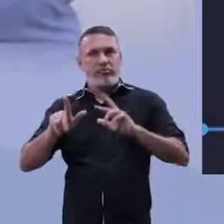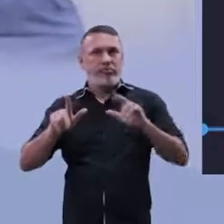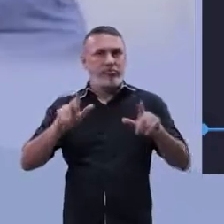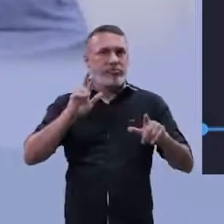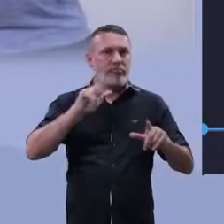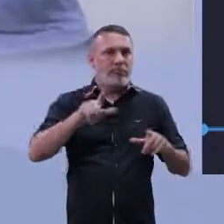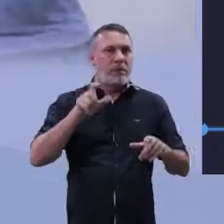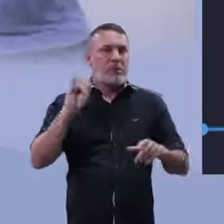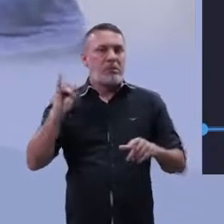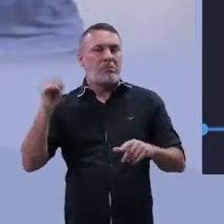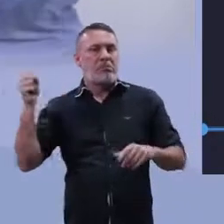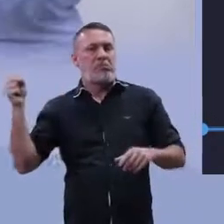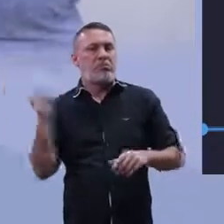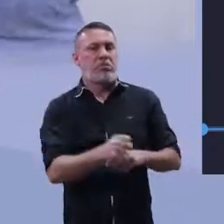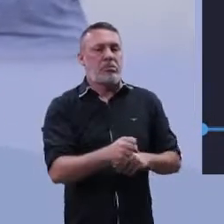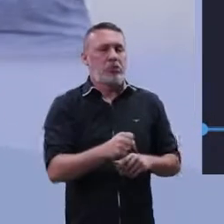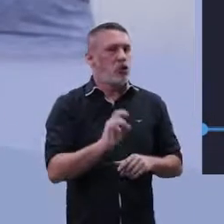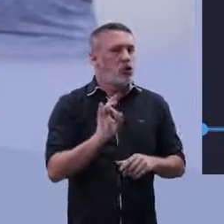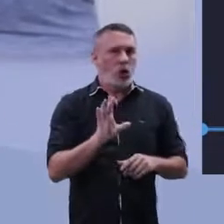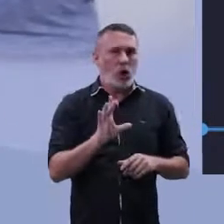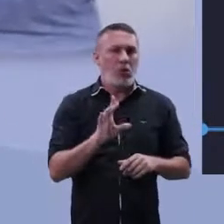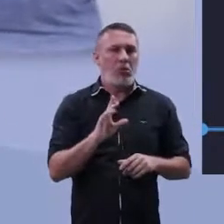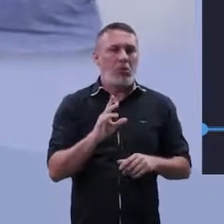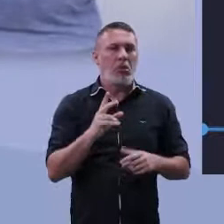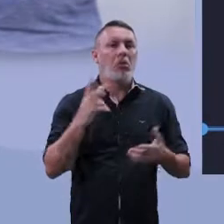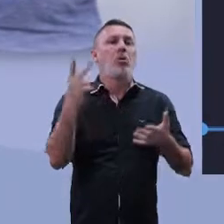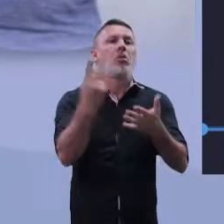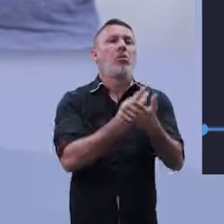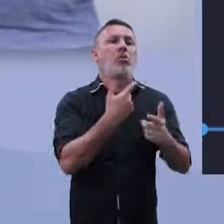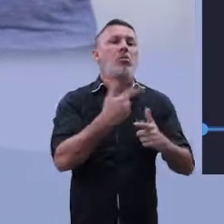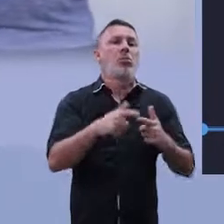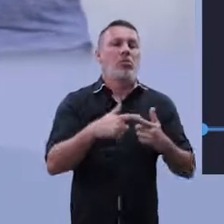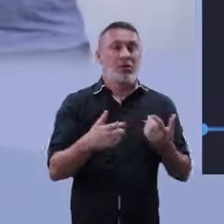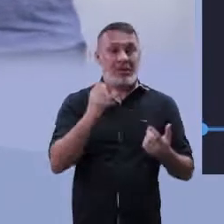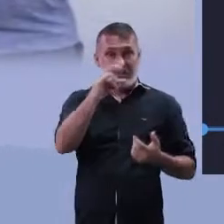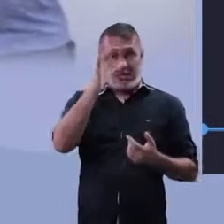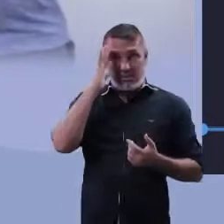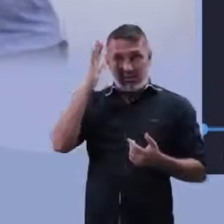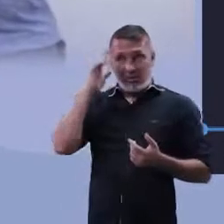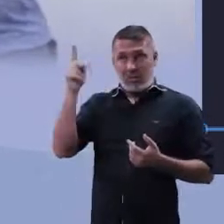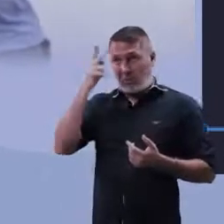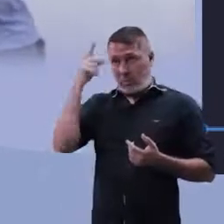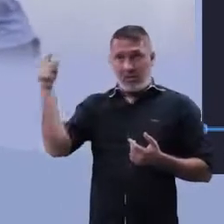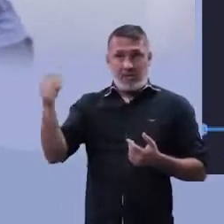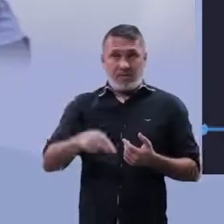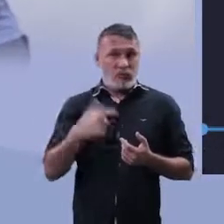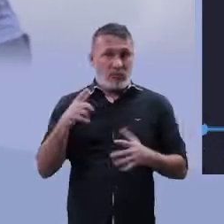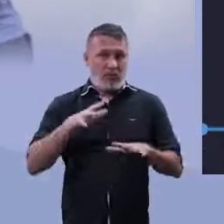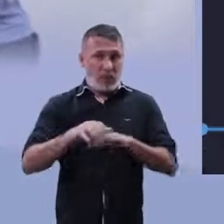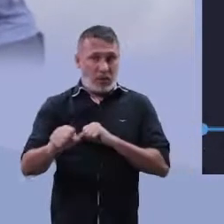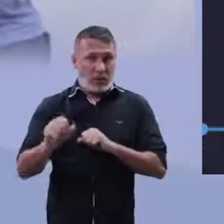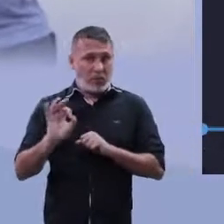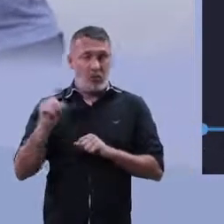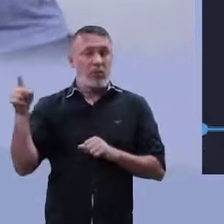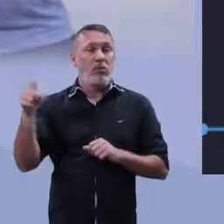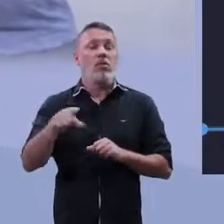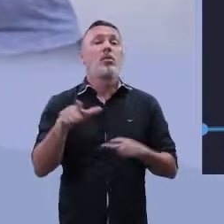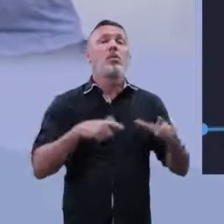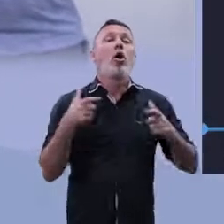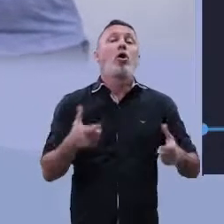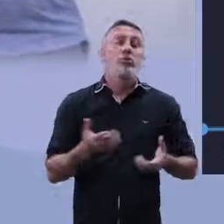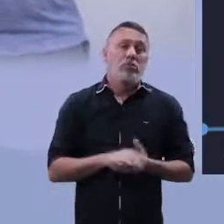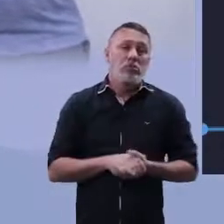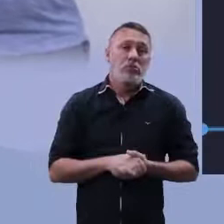os problemas que isso pode ocasionar. Se porventura, meu aluno, você está pensando, poxa, professor, se o cara está vindo para cá sem qualificação, ele corre um sério risco, às